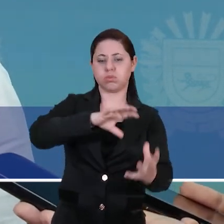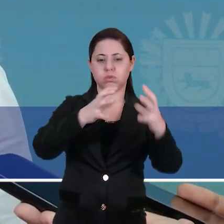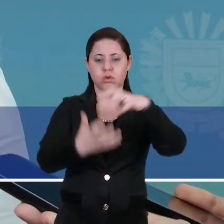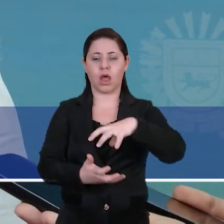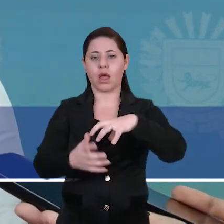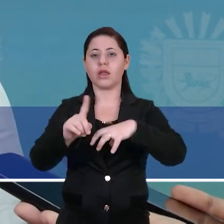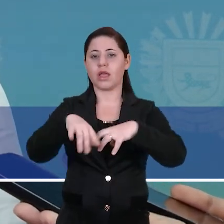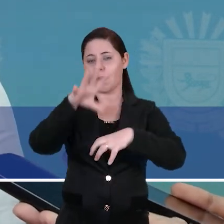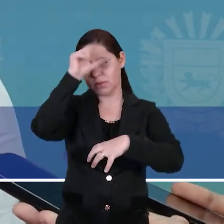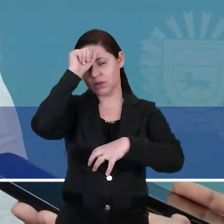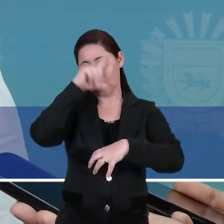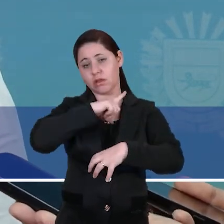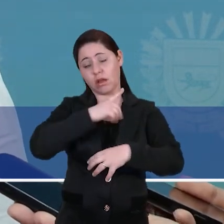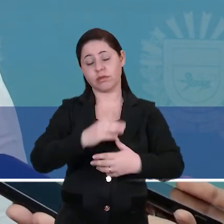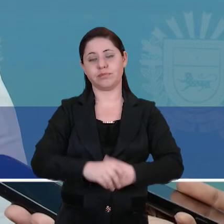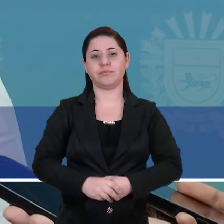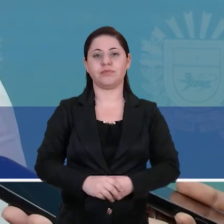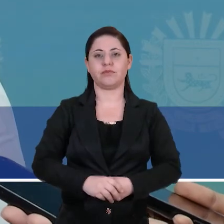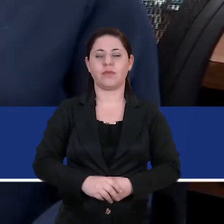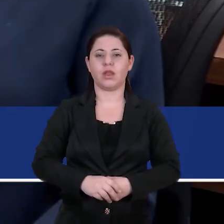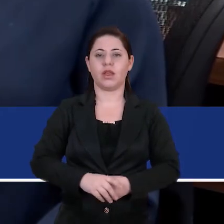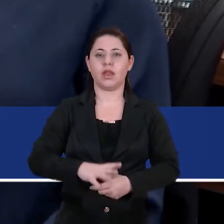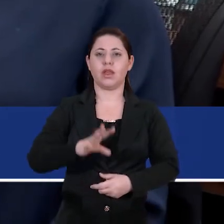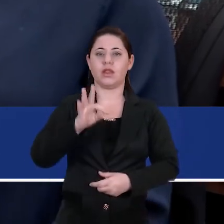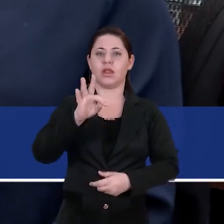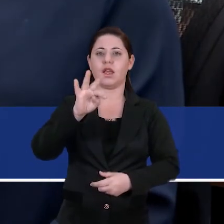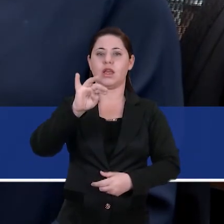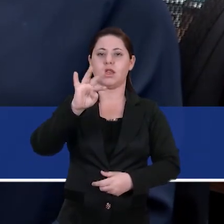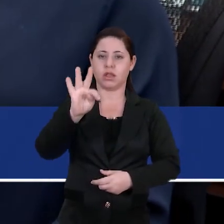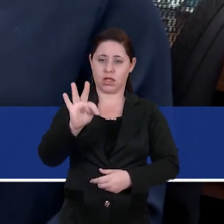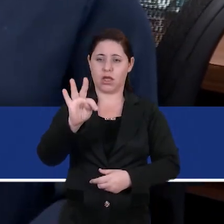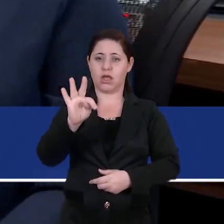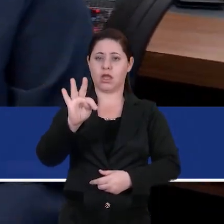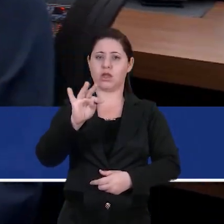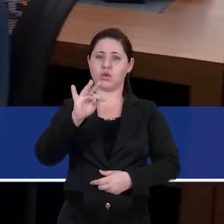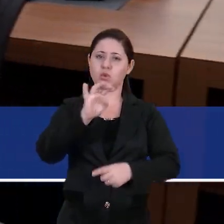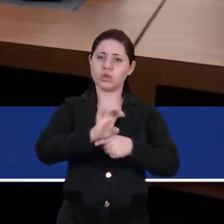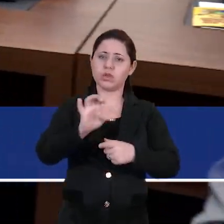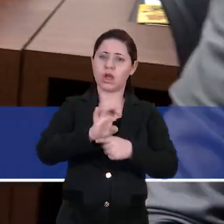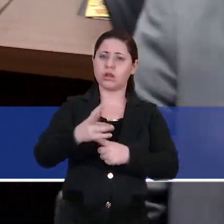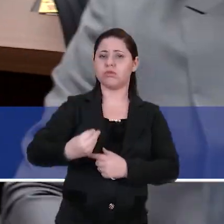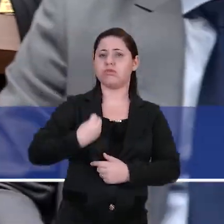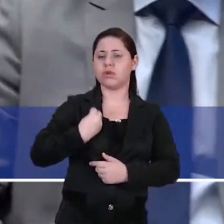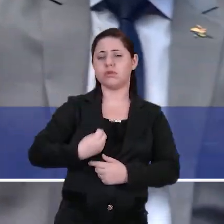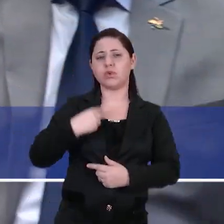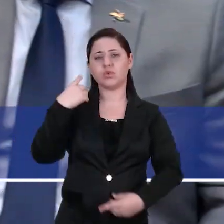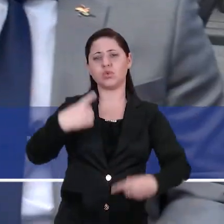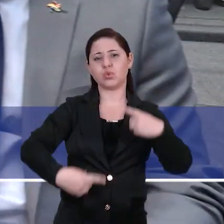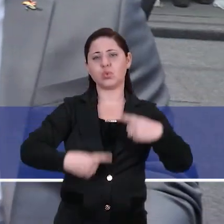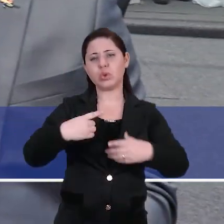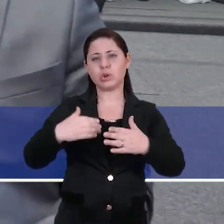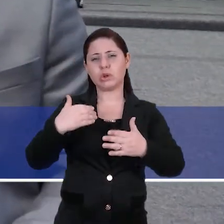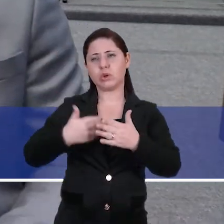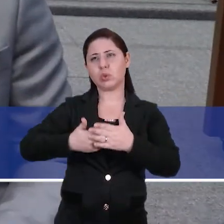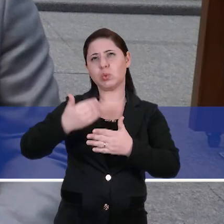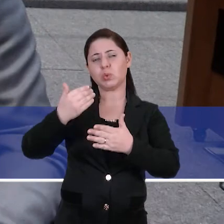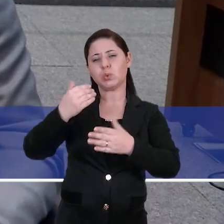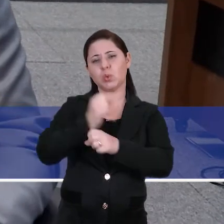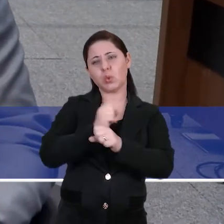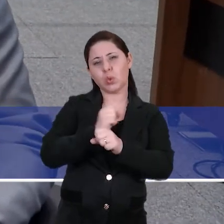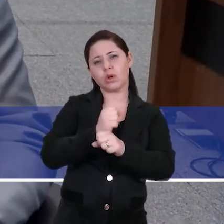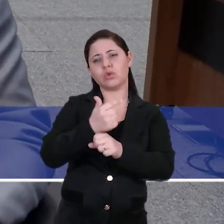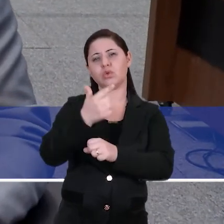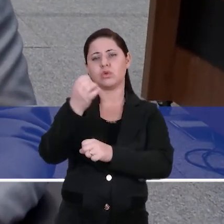viés transformador, que a gente acredita que a aprendizagem tem. O Tribunal Regional do Trabalho no Estado também tem participado dessa discussão ao longo